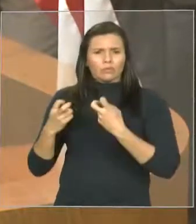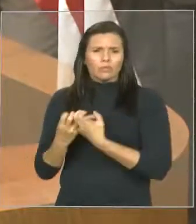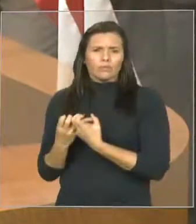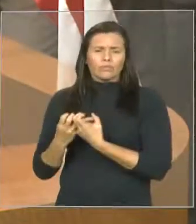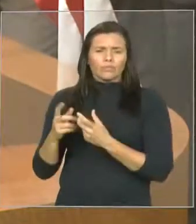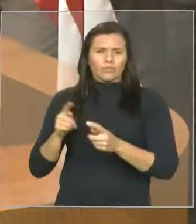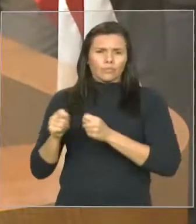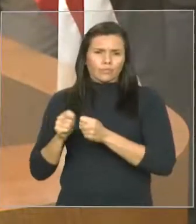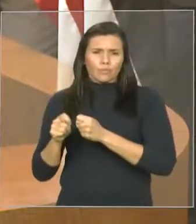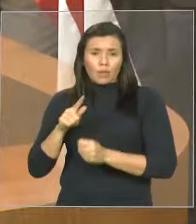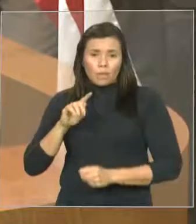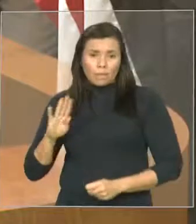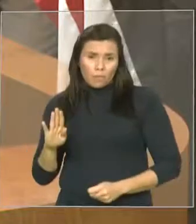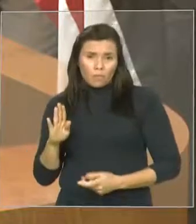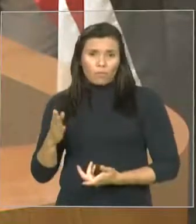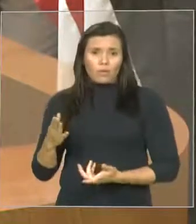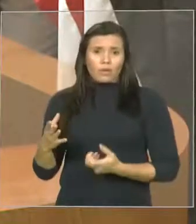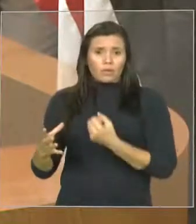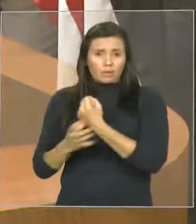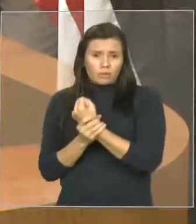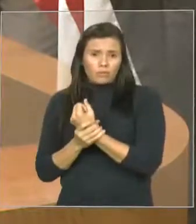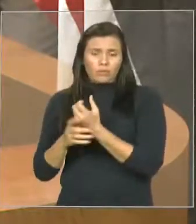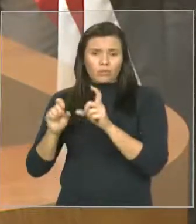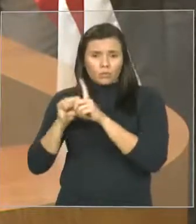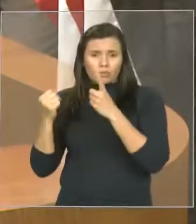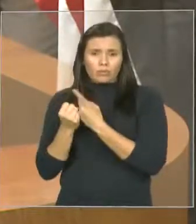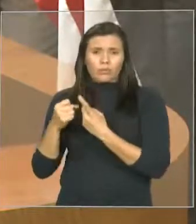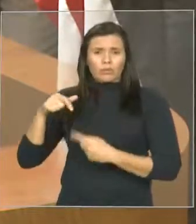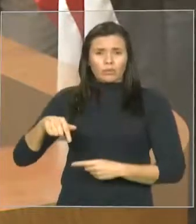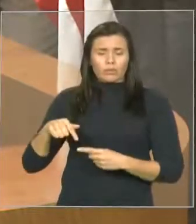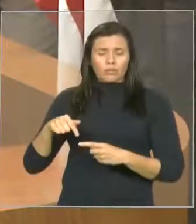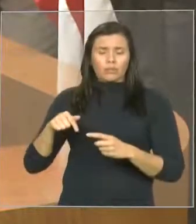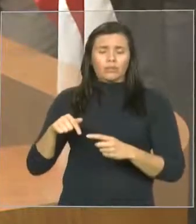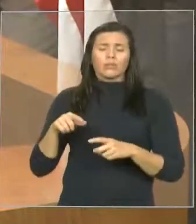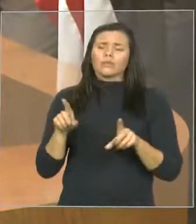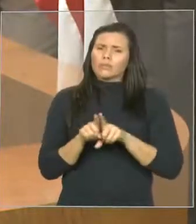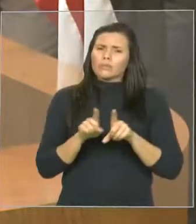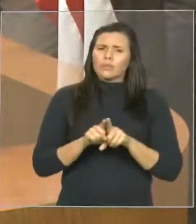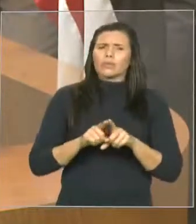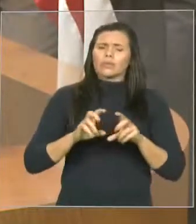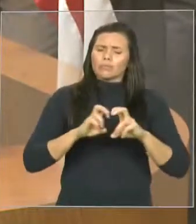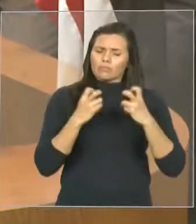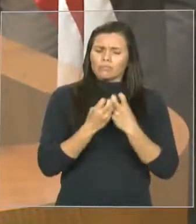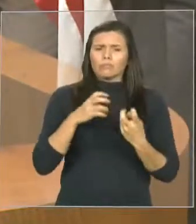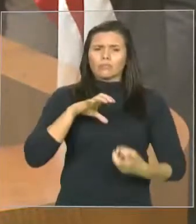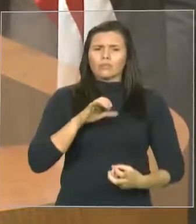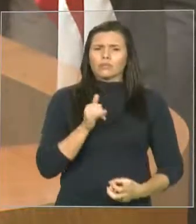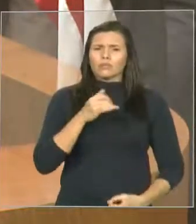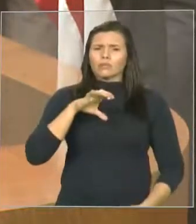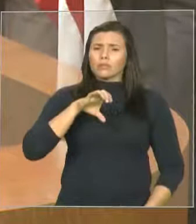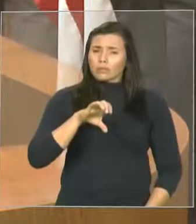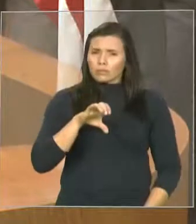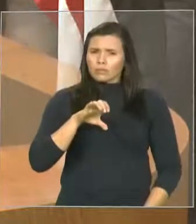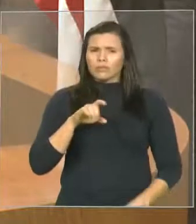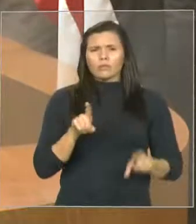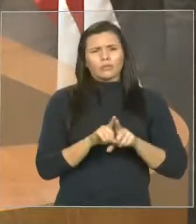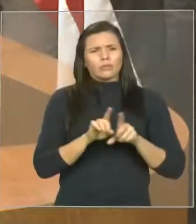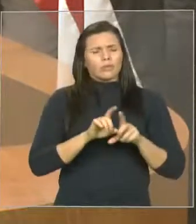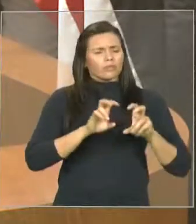dessa casa? E aí, senhoras e senhores, um projeto que chegou a essa casa na sua forma